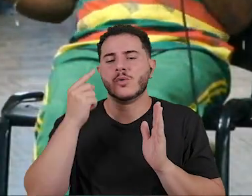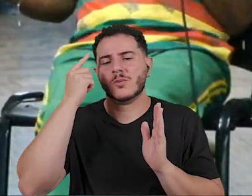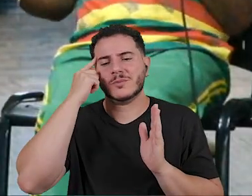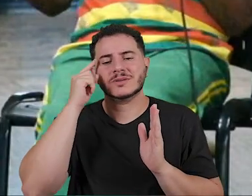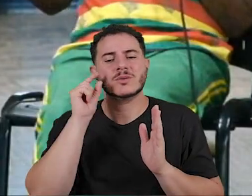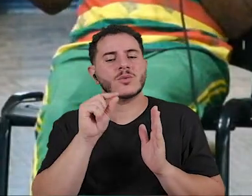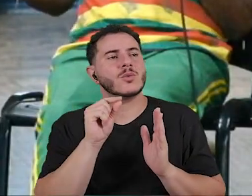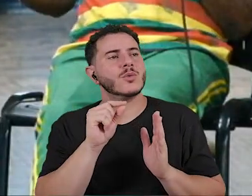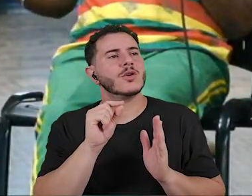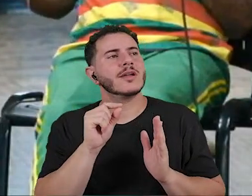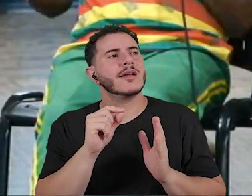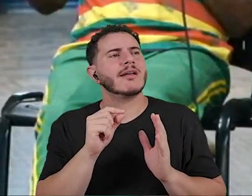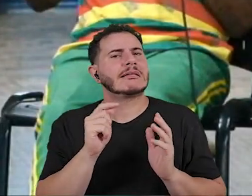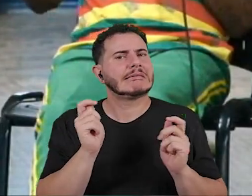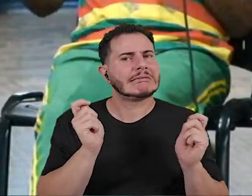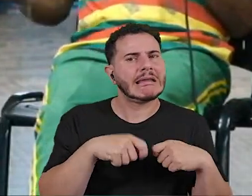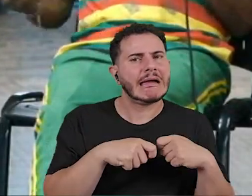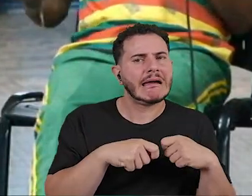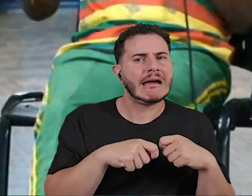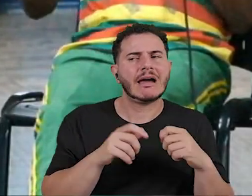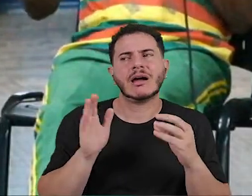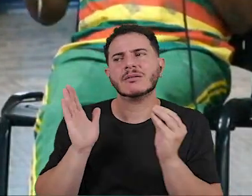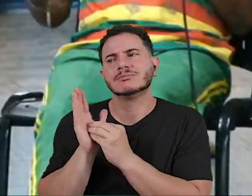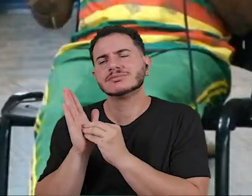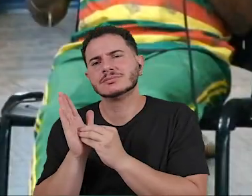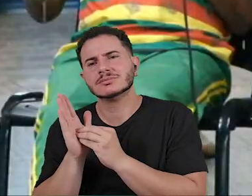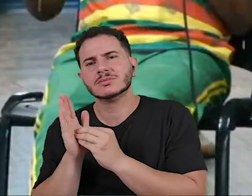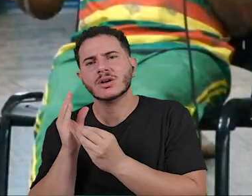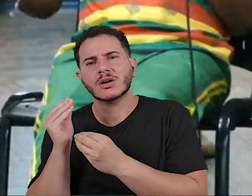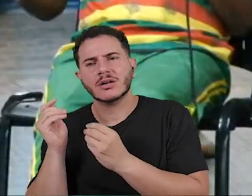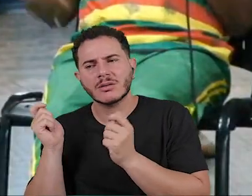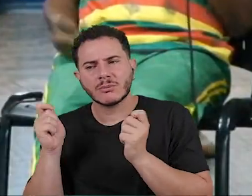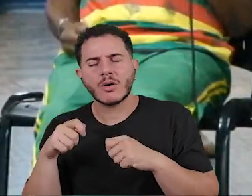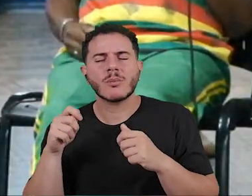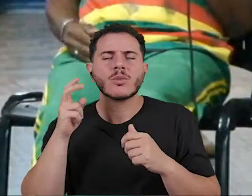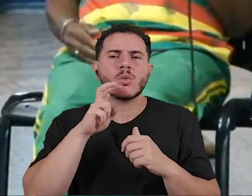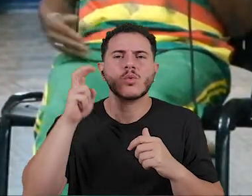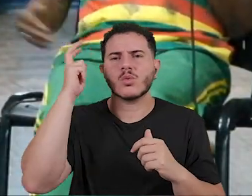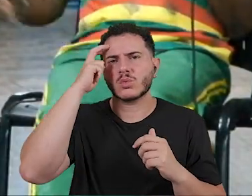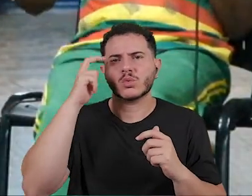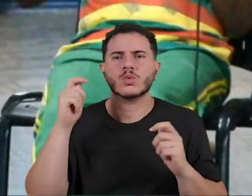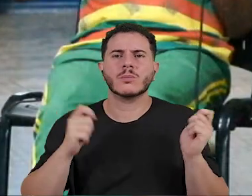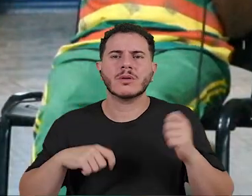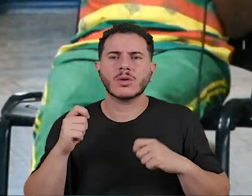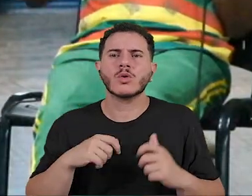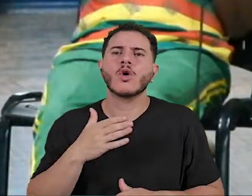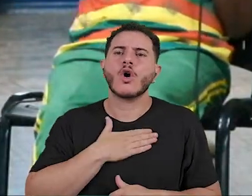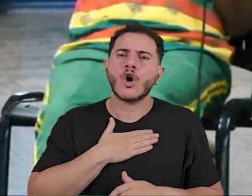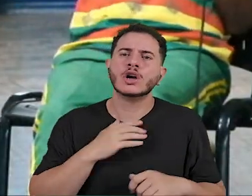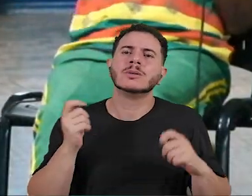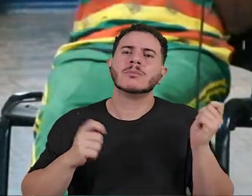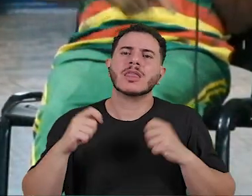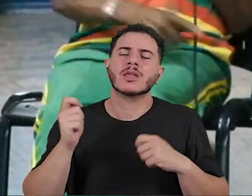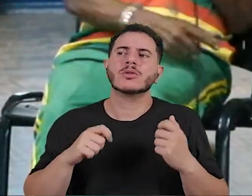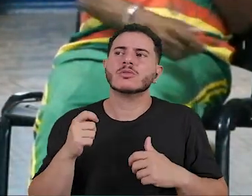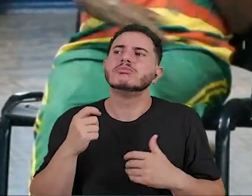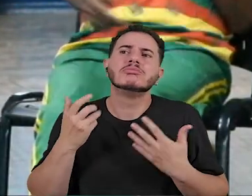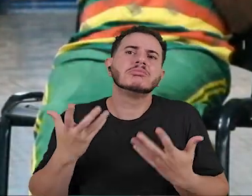a gente é maracatuzeiro, gosta de maracatu, quer maracatu e tá certo. Eu queria que cada esquina do bar tivesse